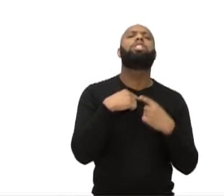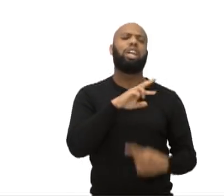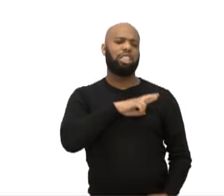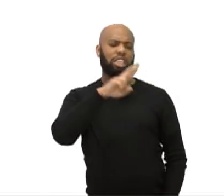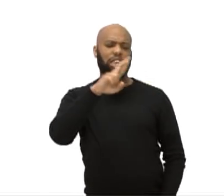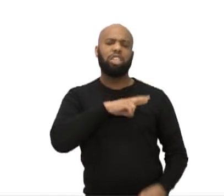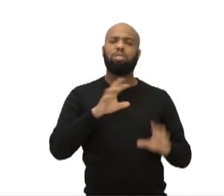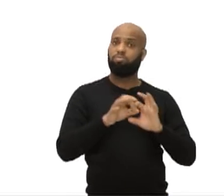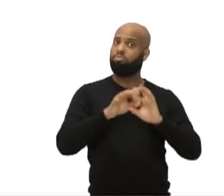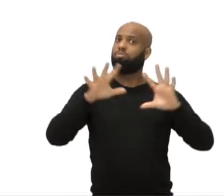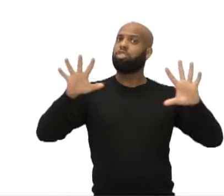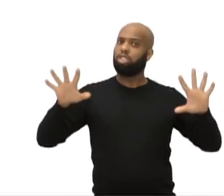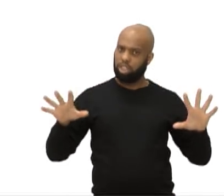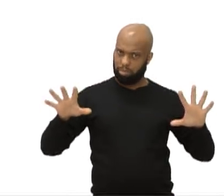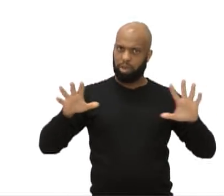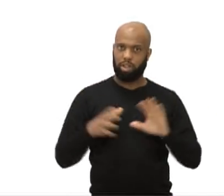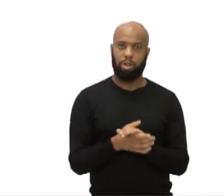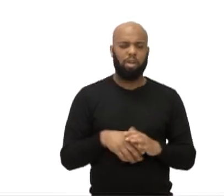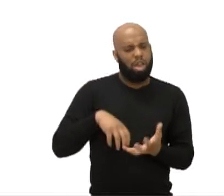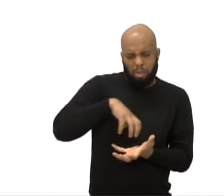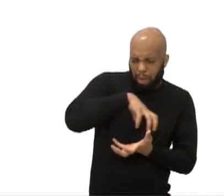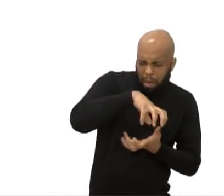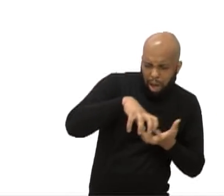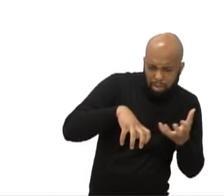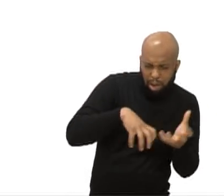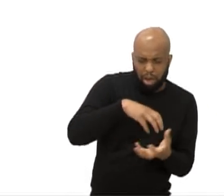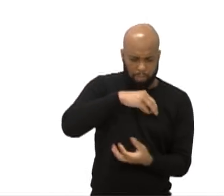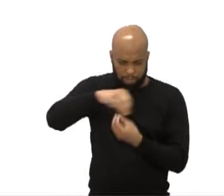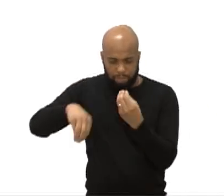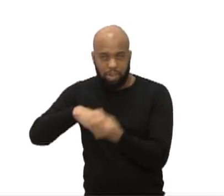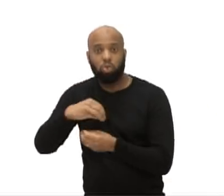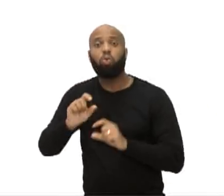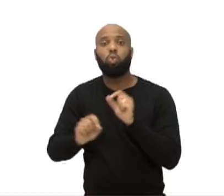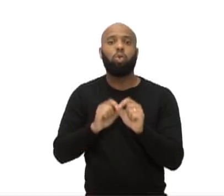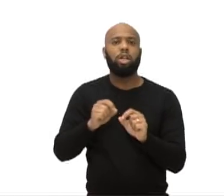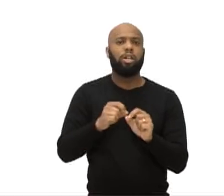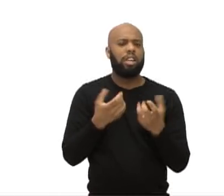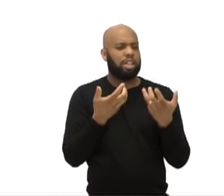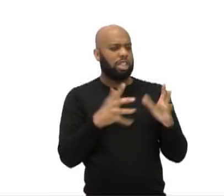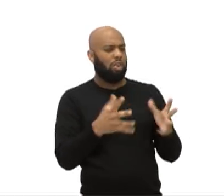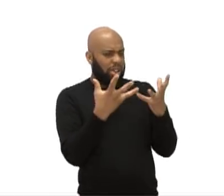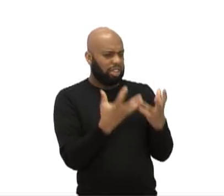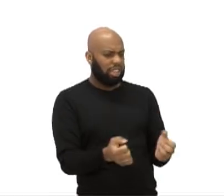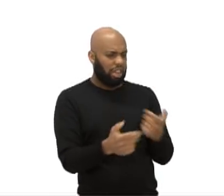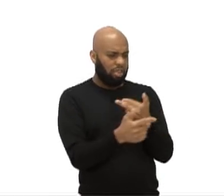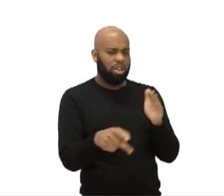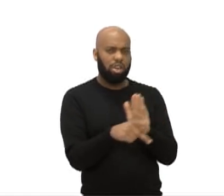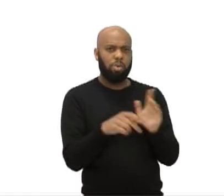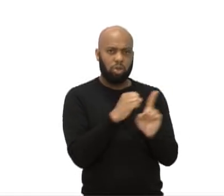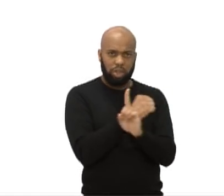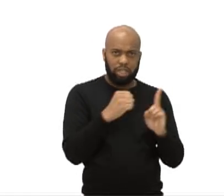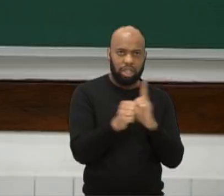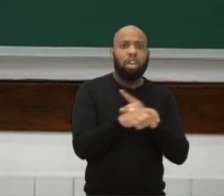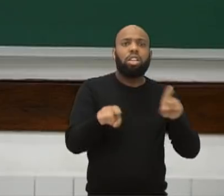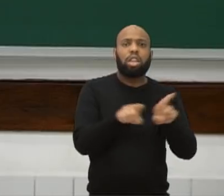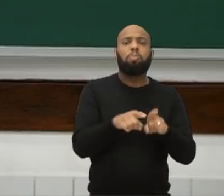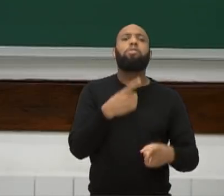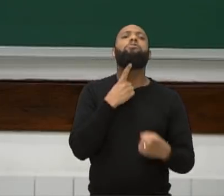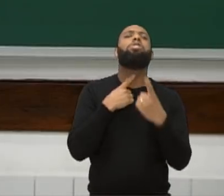uma vez, a revolta dos malês foi um misto de indignação social com vontade de liberdade